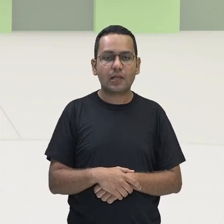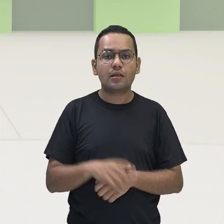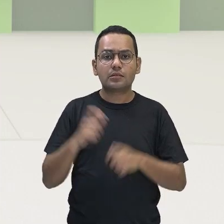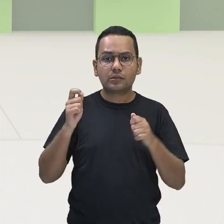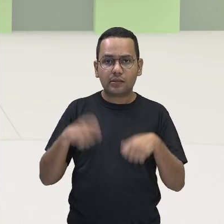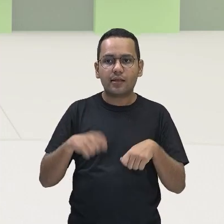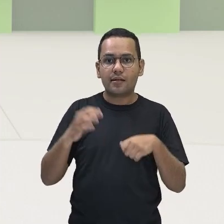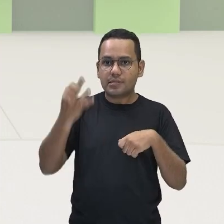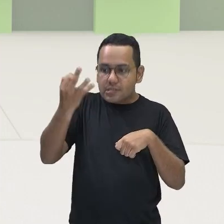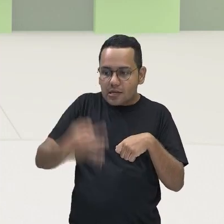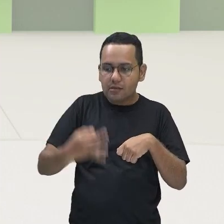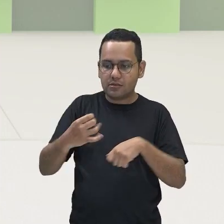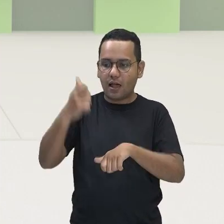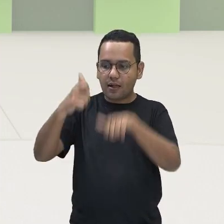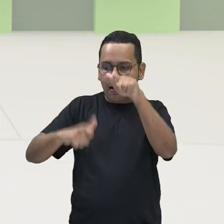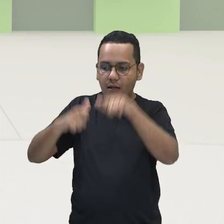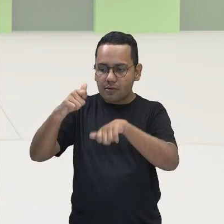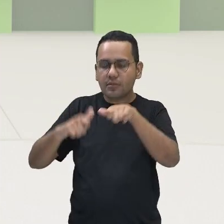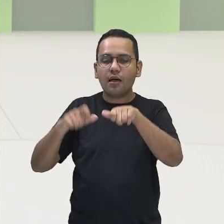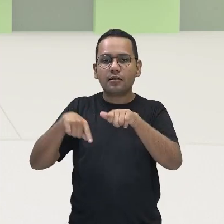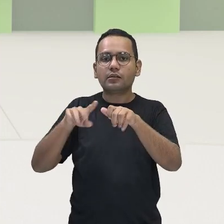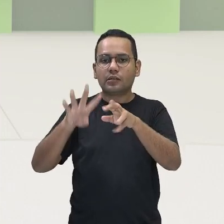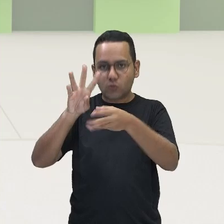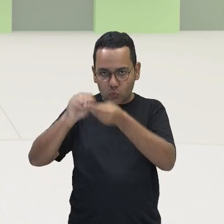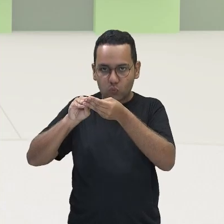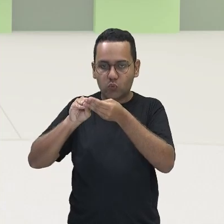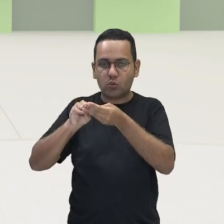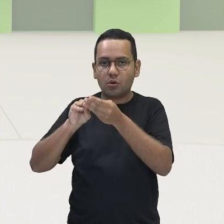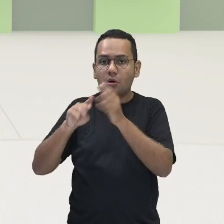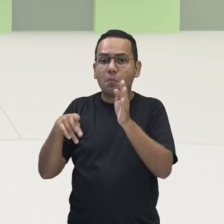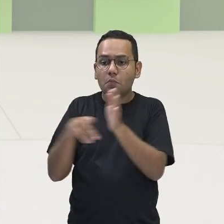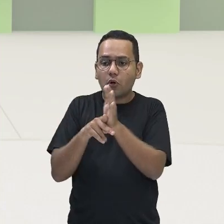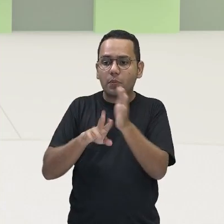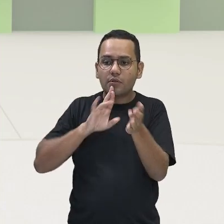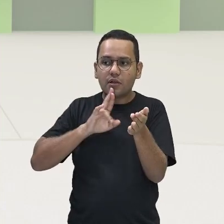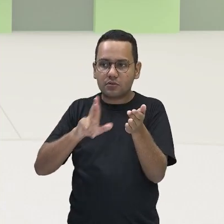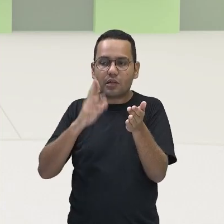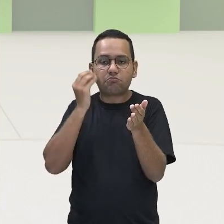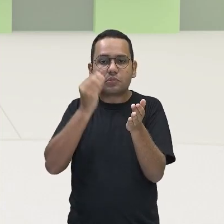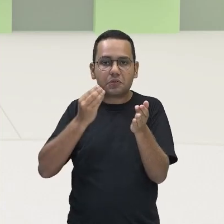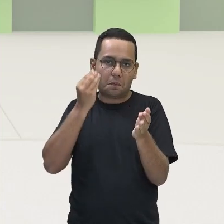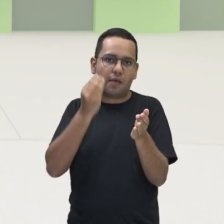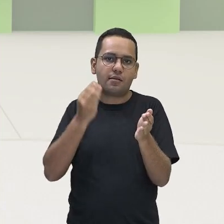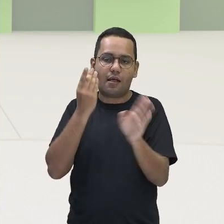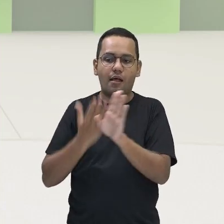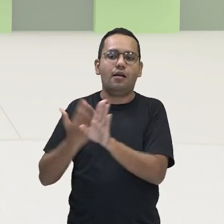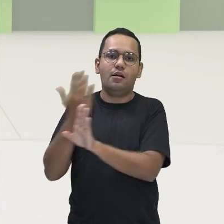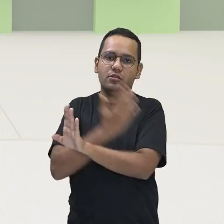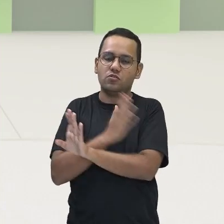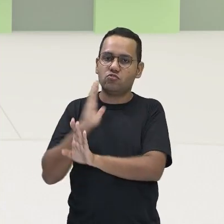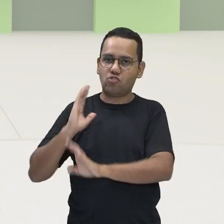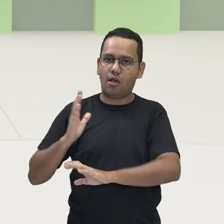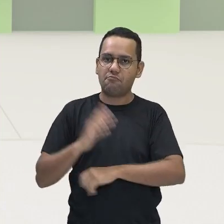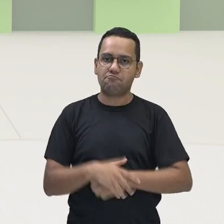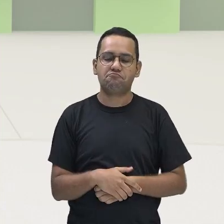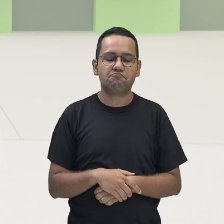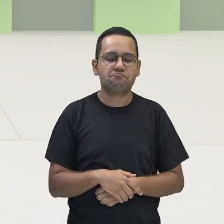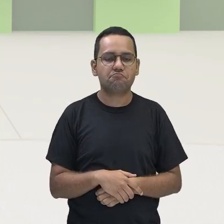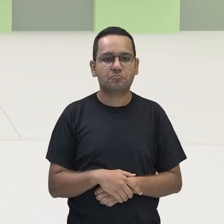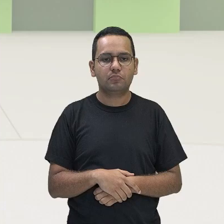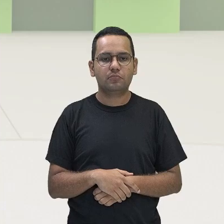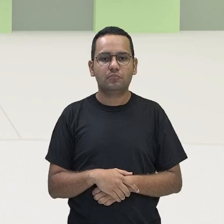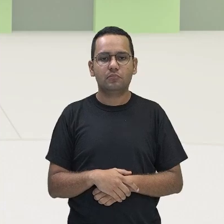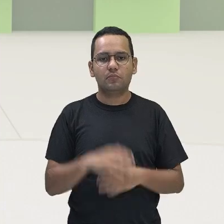conclusões com os resultados que foram obtidos ali a partir daqueles experimentos que foram realizados, tá?